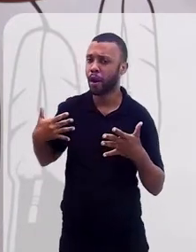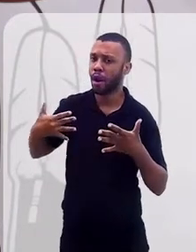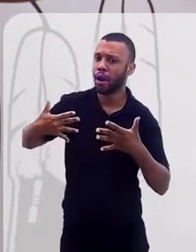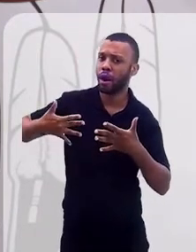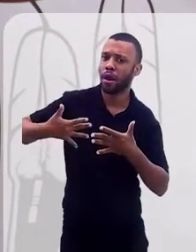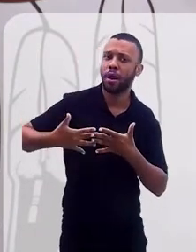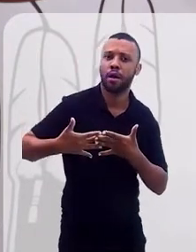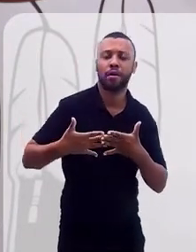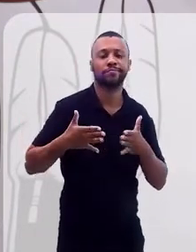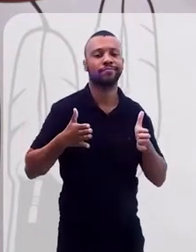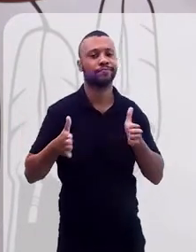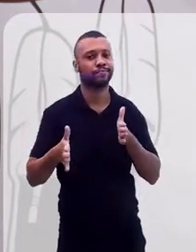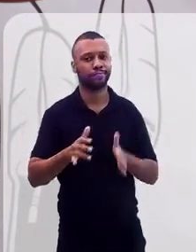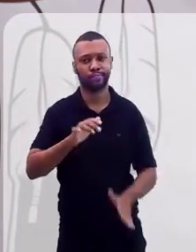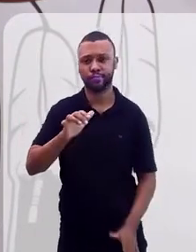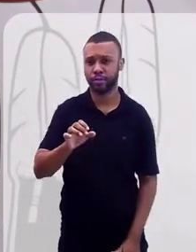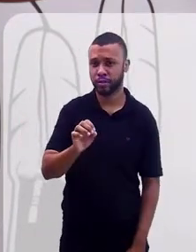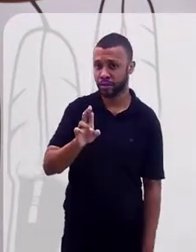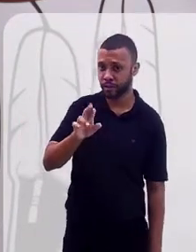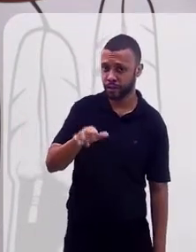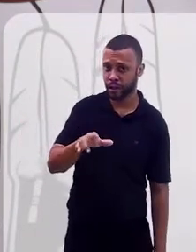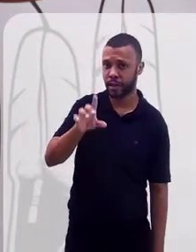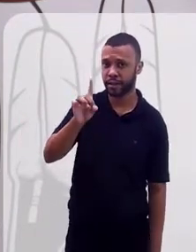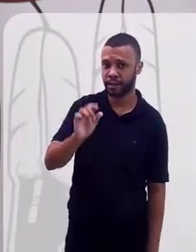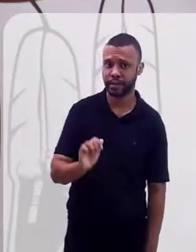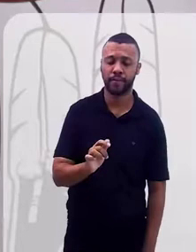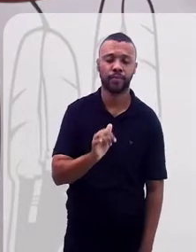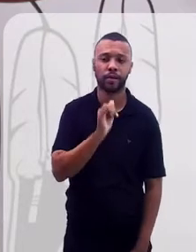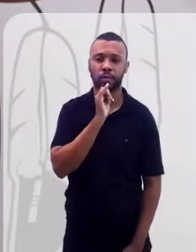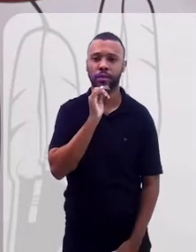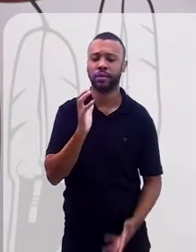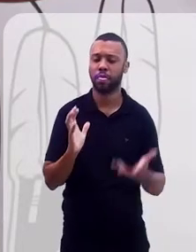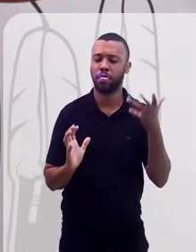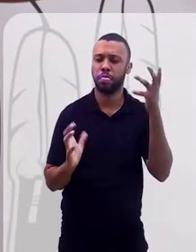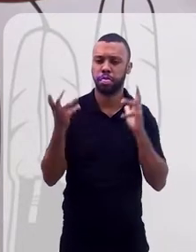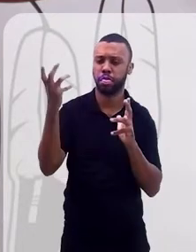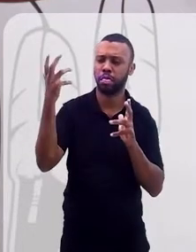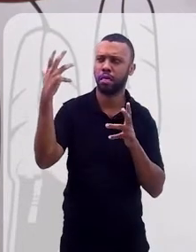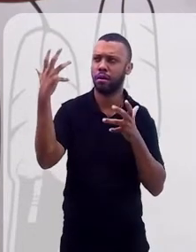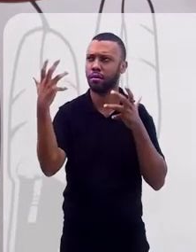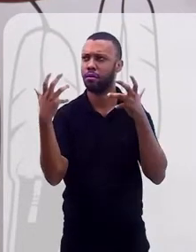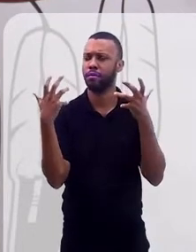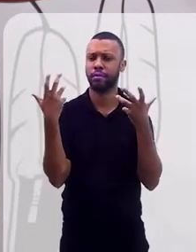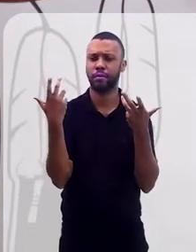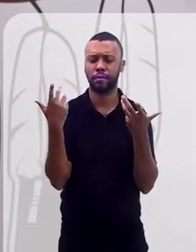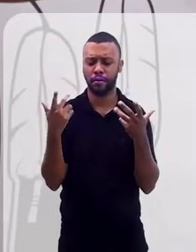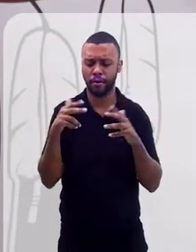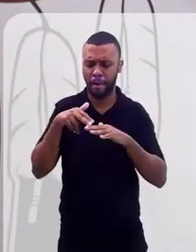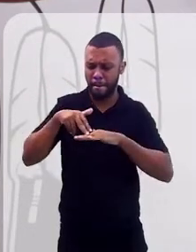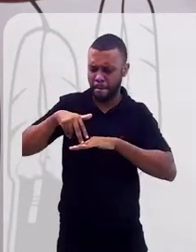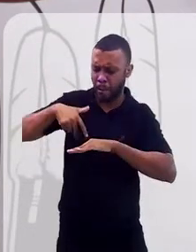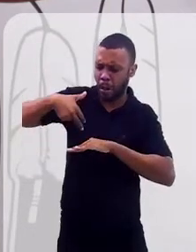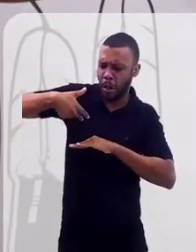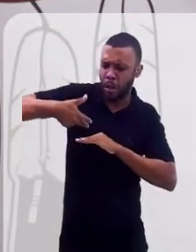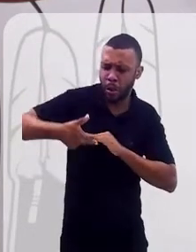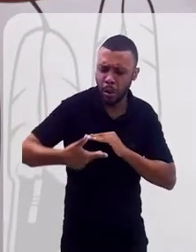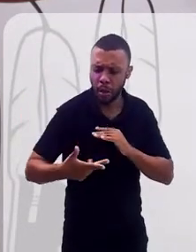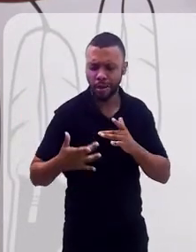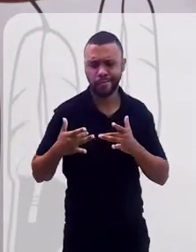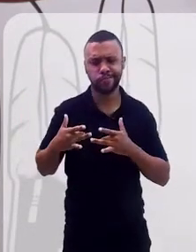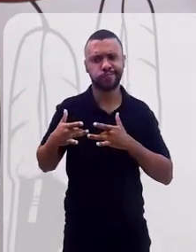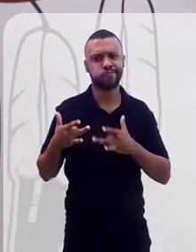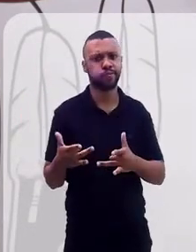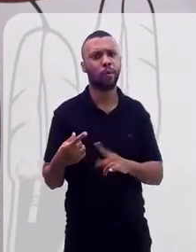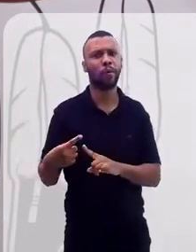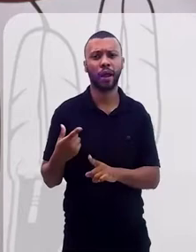pode numa jornada, como eu falei, a gente está num abismo e aí o que que você vai fazer? Você vai se jogar e não